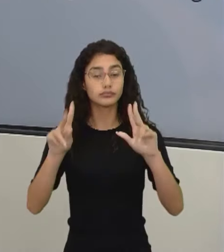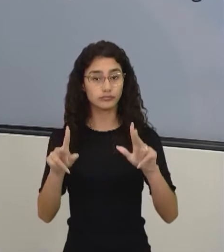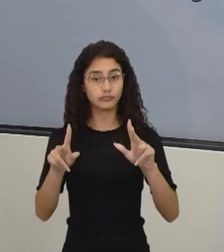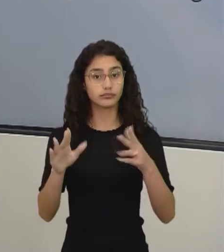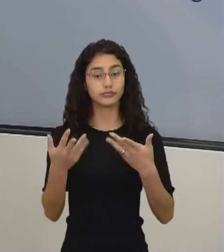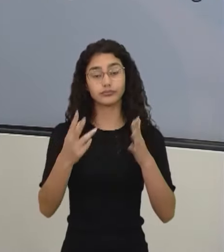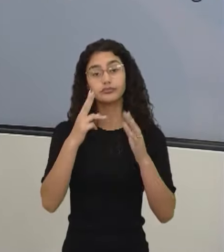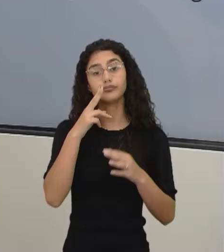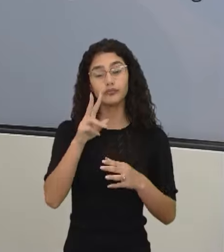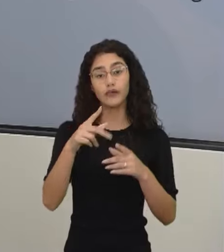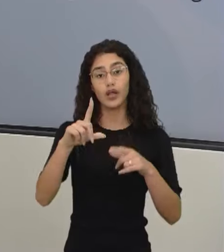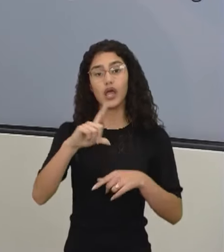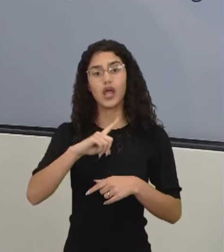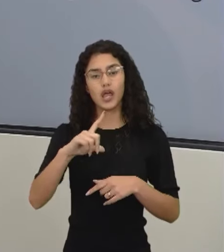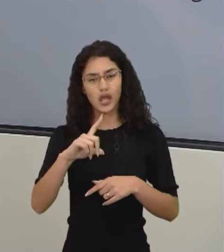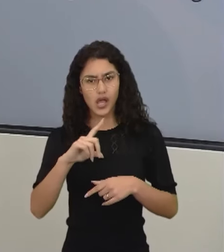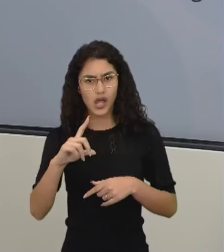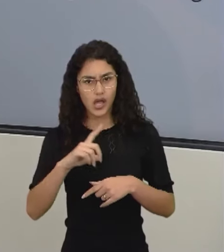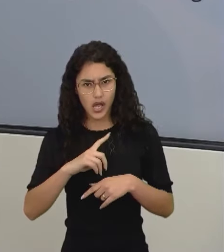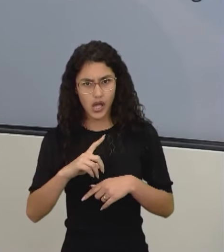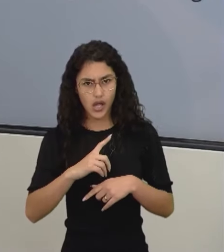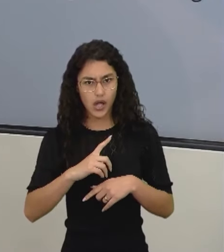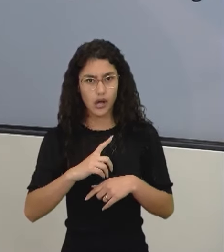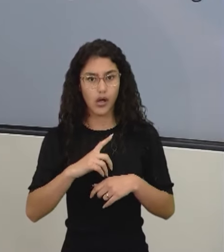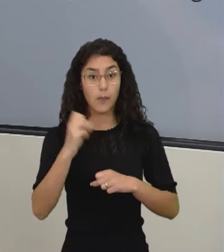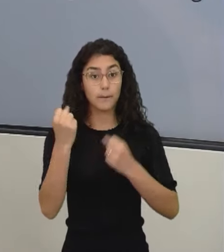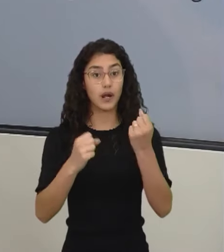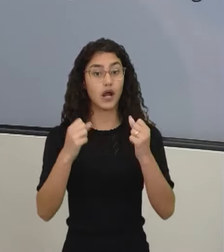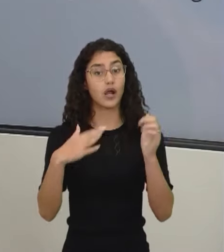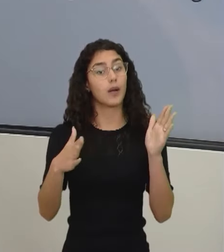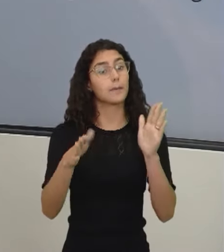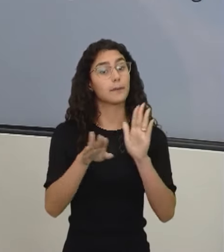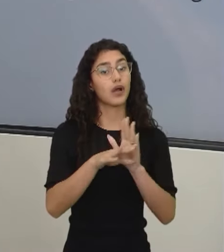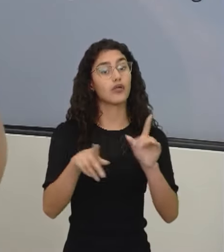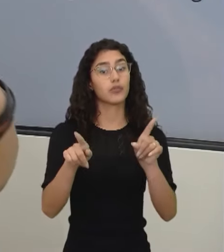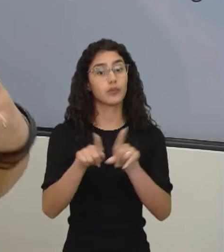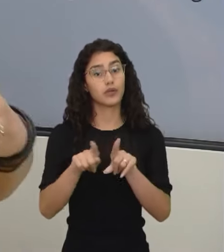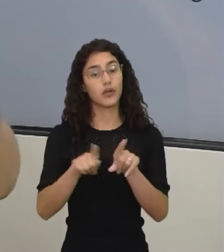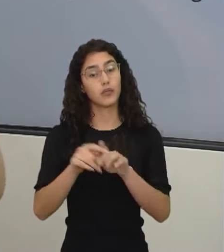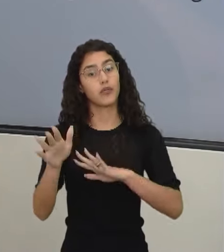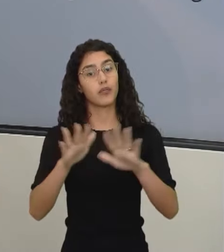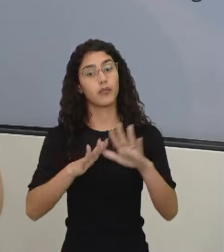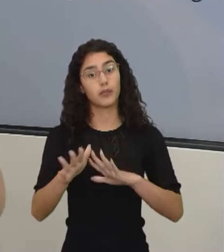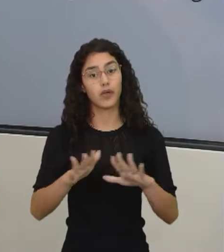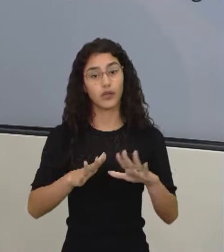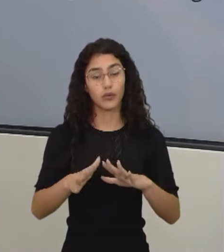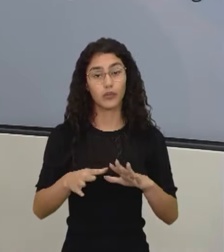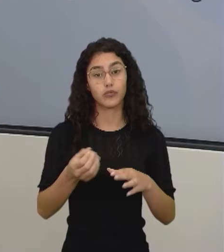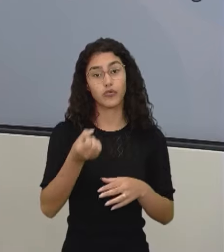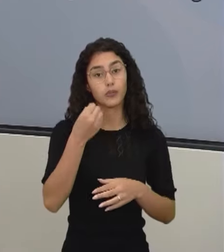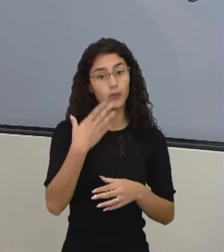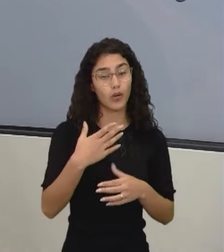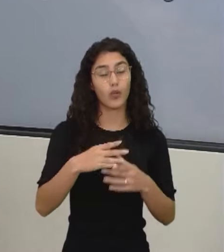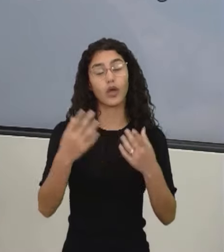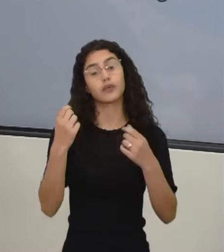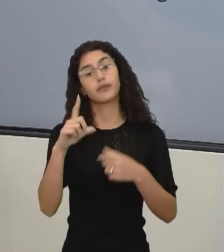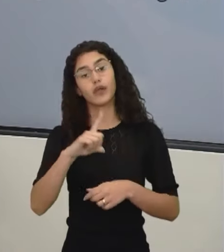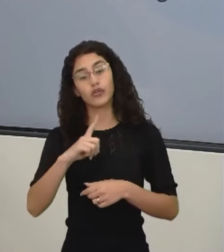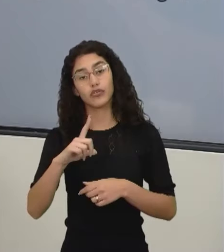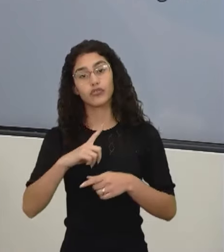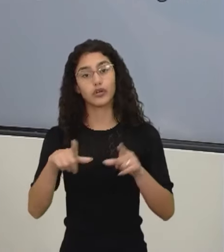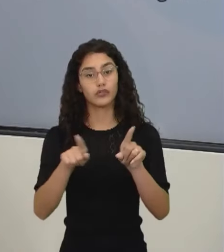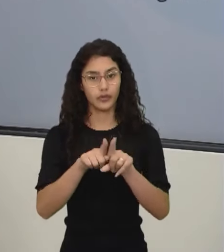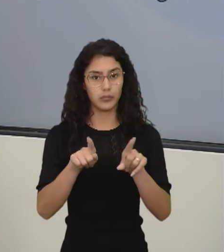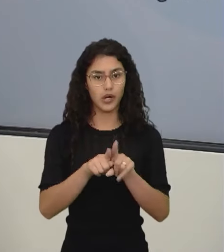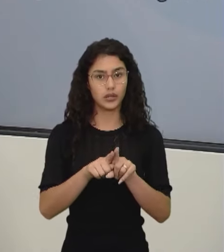Então, vocês viram que tinham coisas, né, nas máquinas que eram muito próximas, e aí era um movimento mais leve, de boa. E tinha coisa, por exemplo, aquele